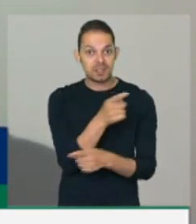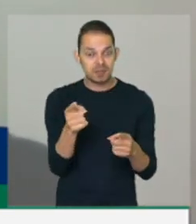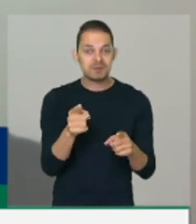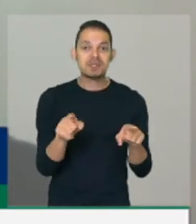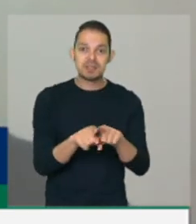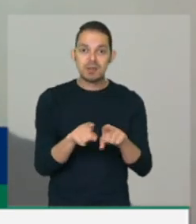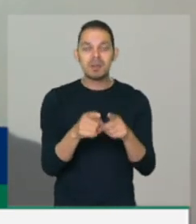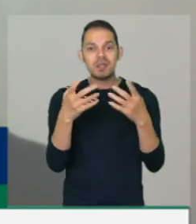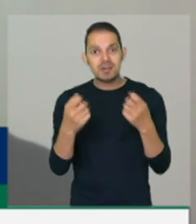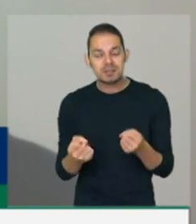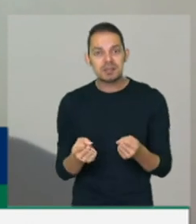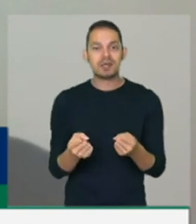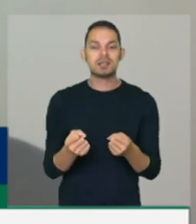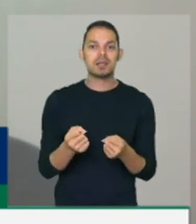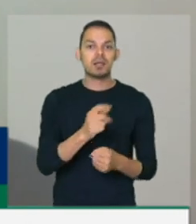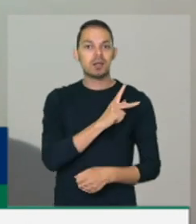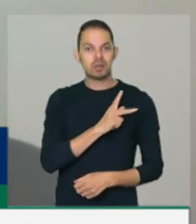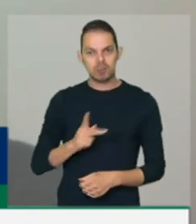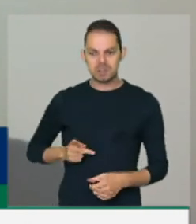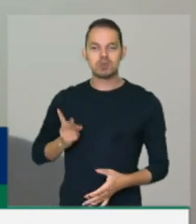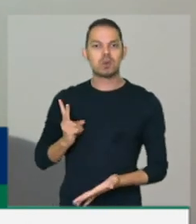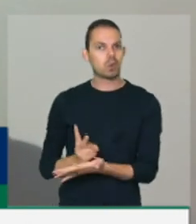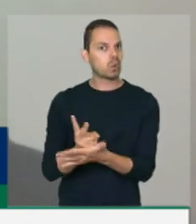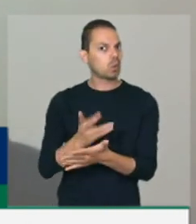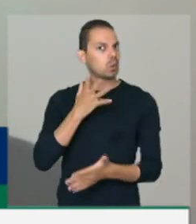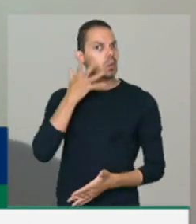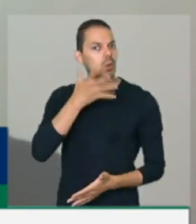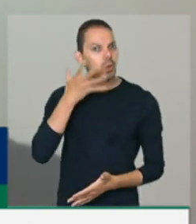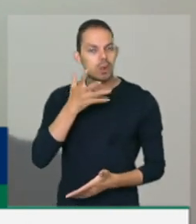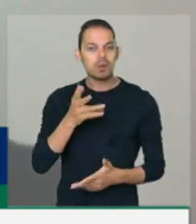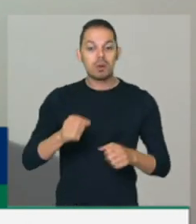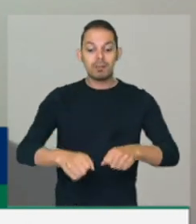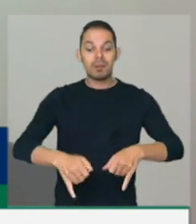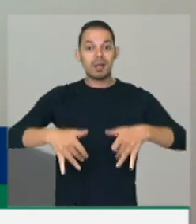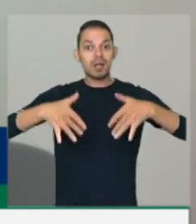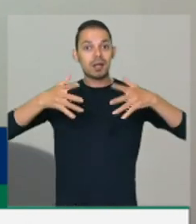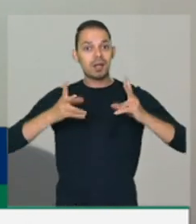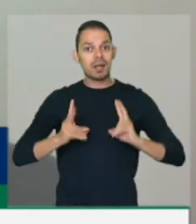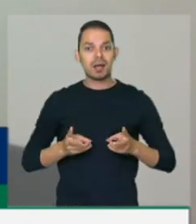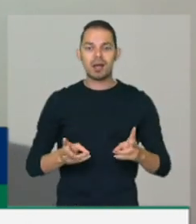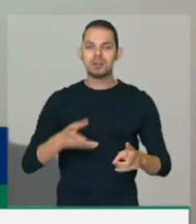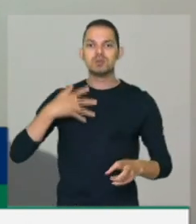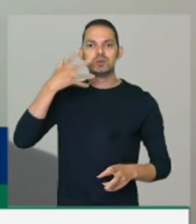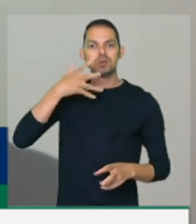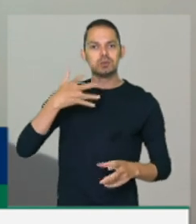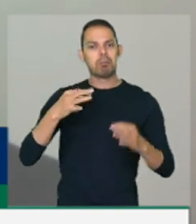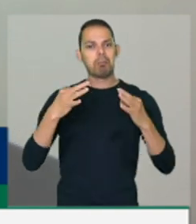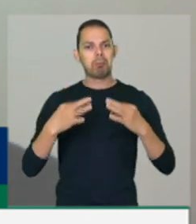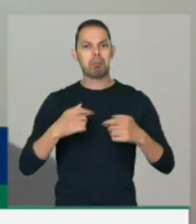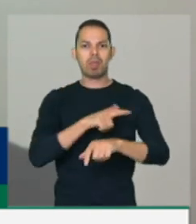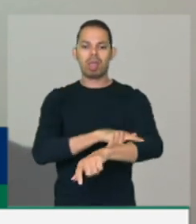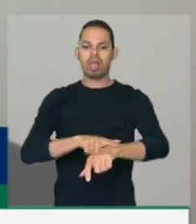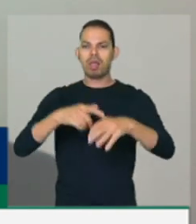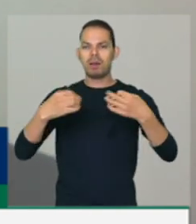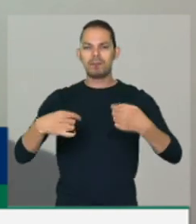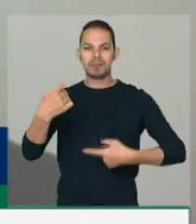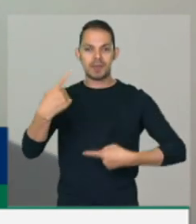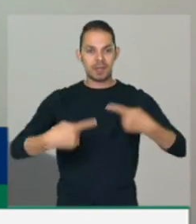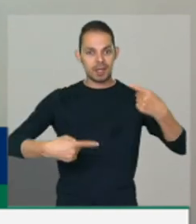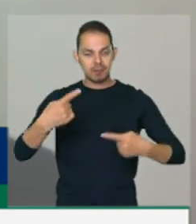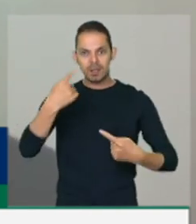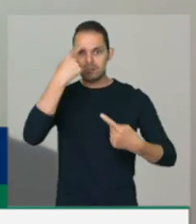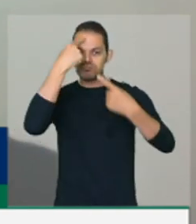se desculpem e que o presidente mantenha o que ele disse, que todo o plenário vai permanecer com um discurso diplomático, debatendo sim, com devido respeito